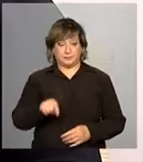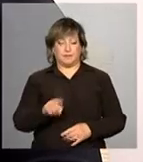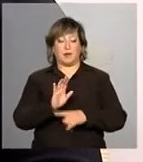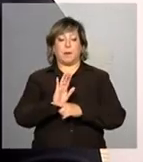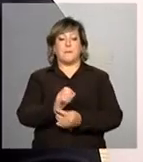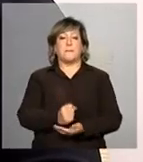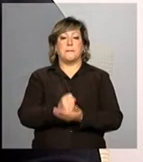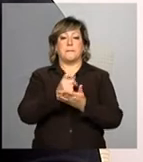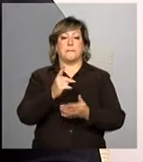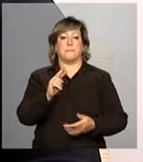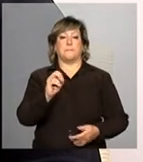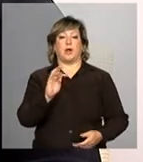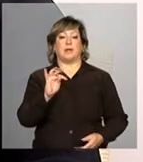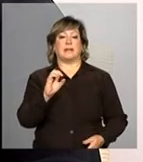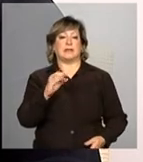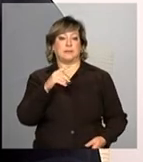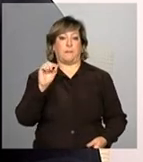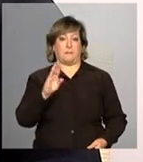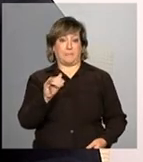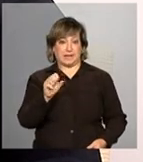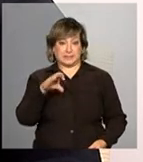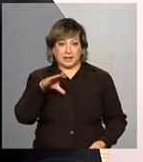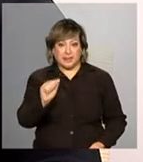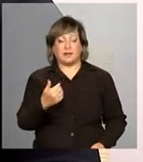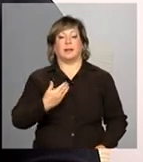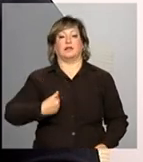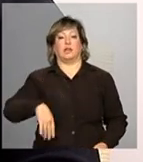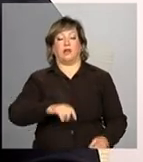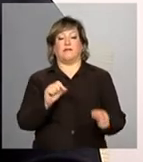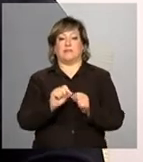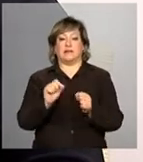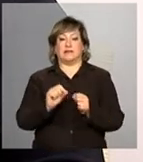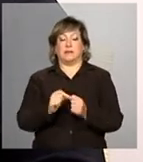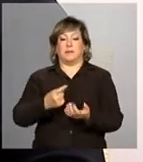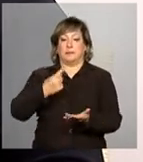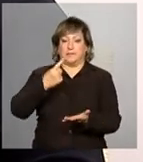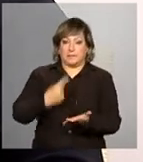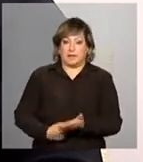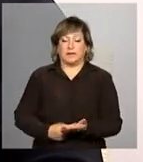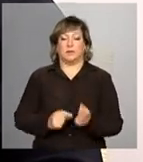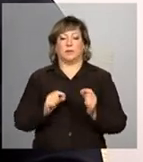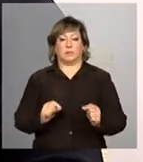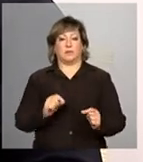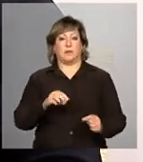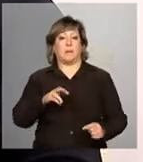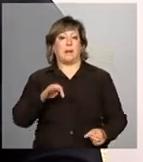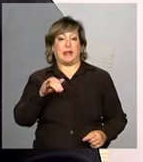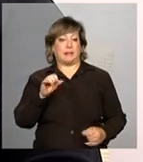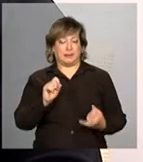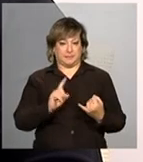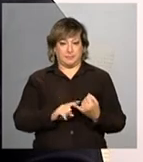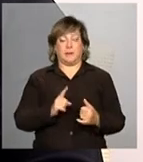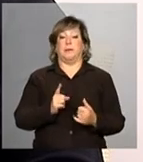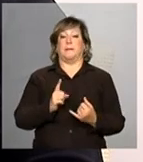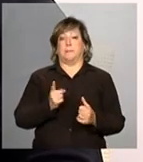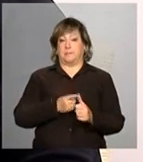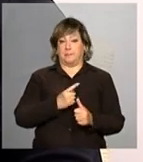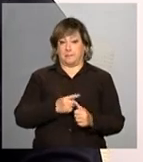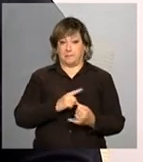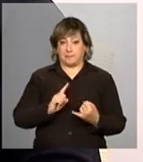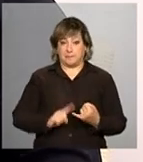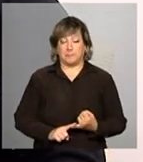básica nós fizemos pactuação das seguintes metas primeiro da